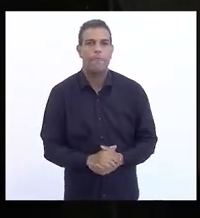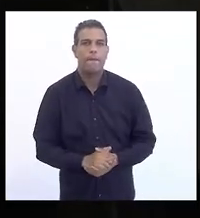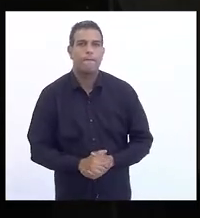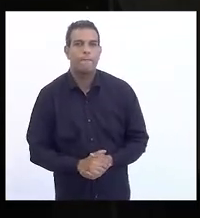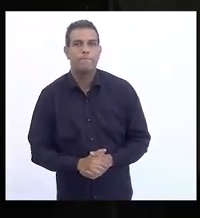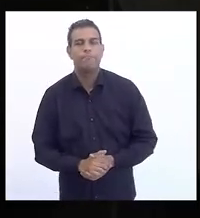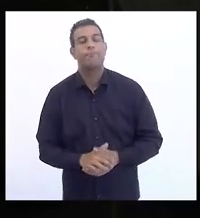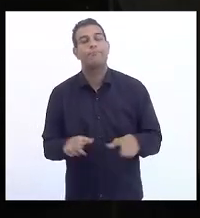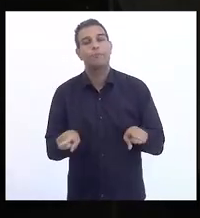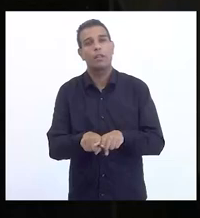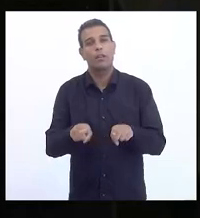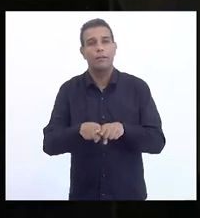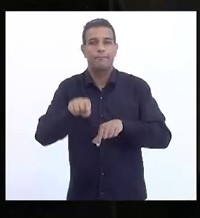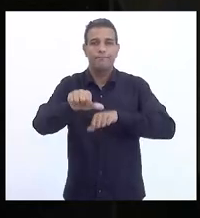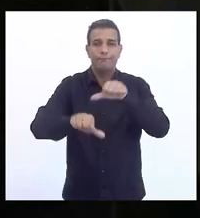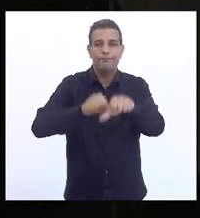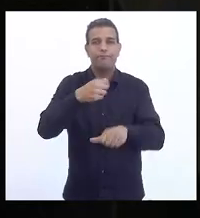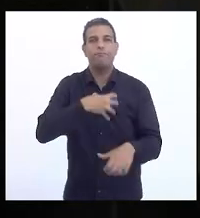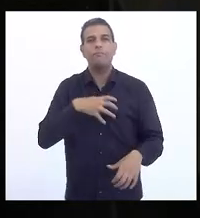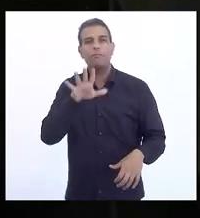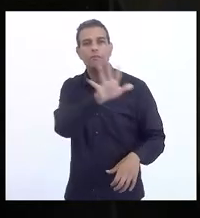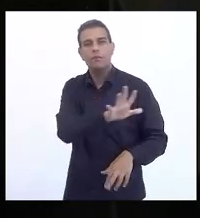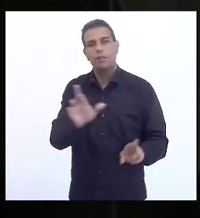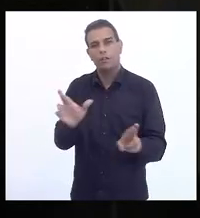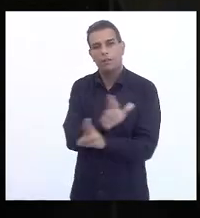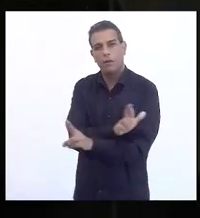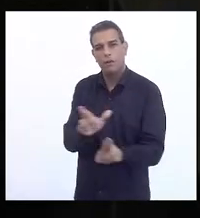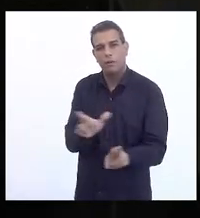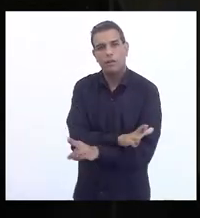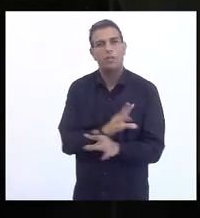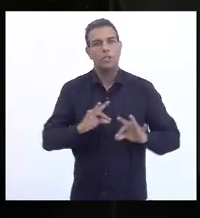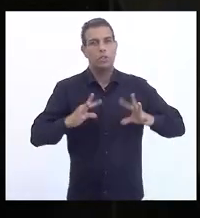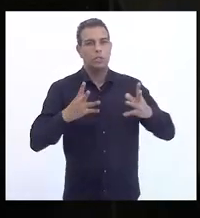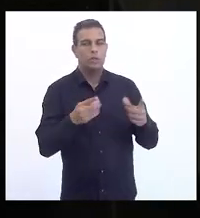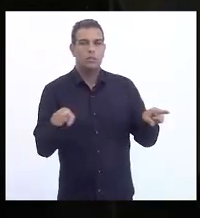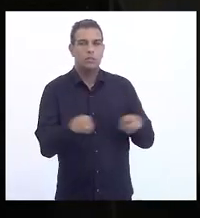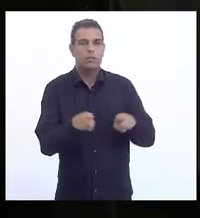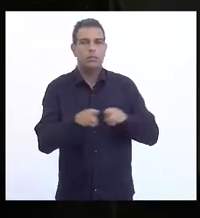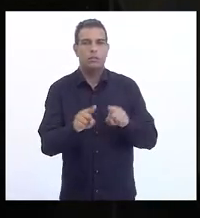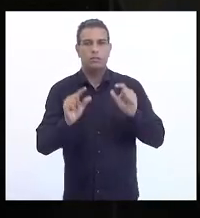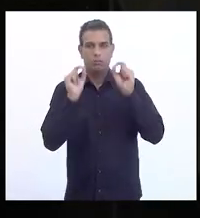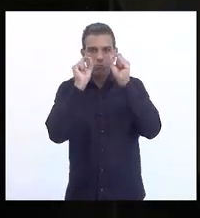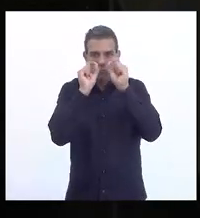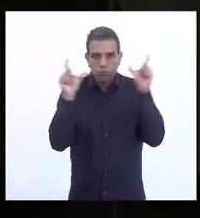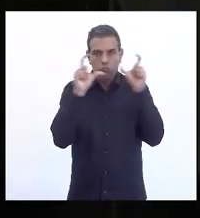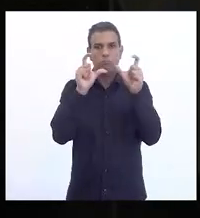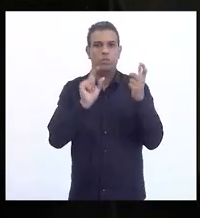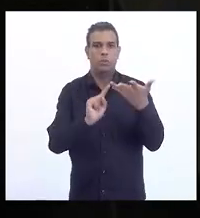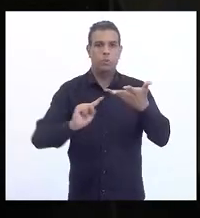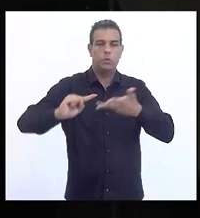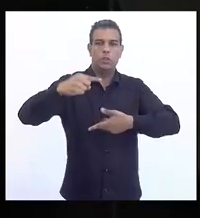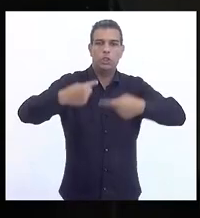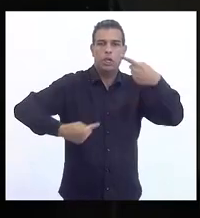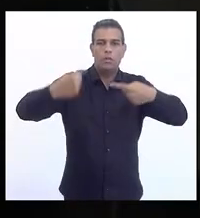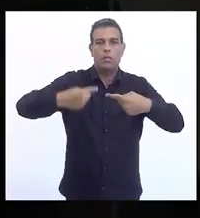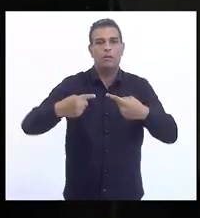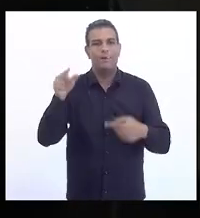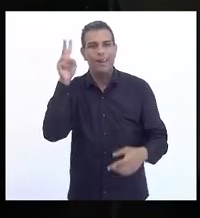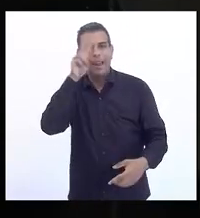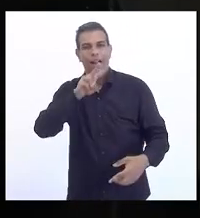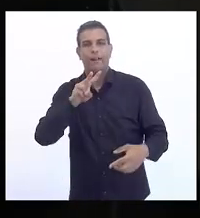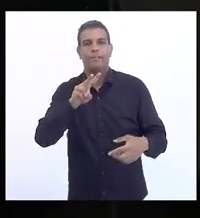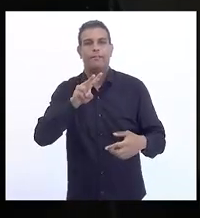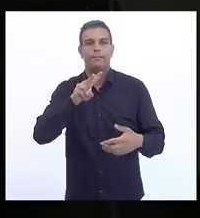E por último, temos que mudar a forma de relacionamento, viu, Márcio? Eu chamo você novamente para a conversa, que já debatemos isso publicamente.